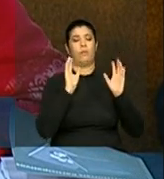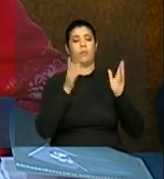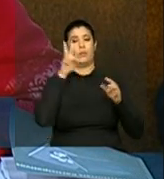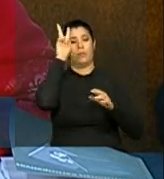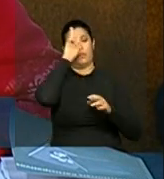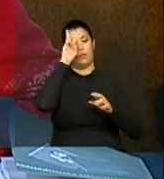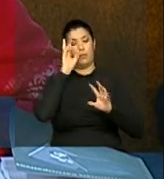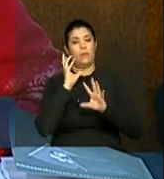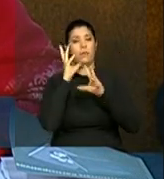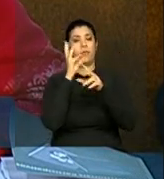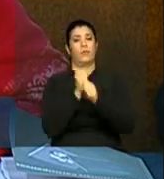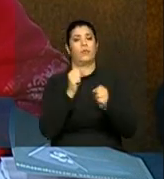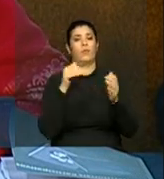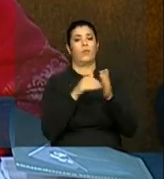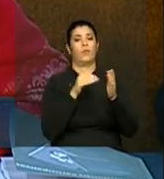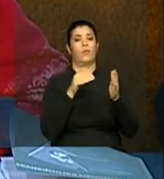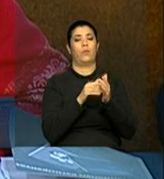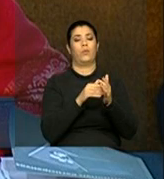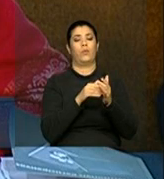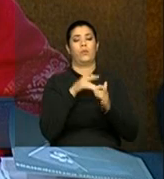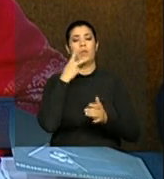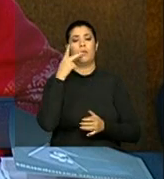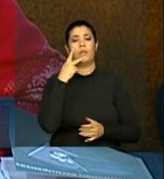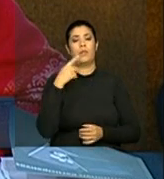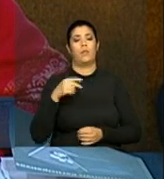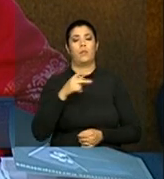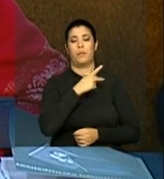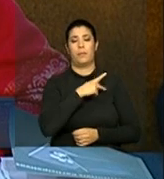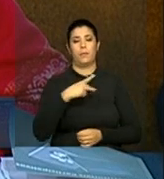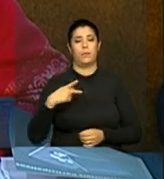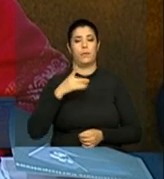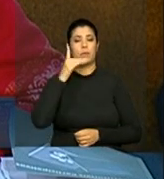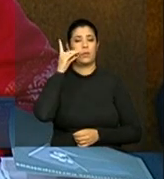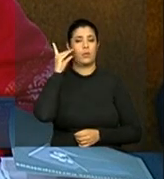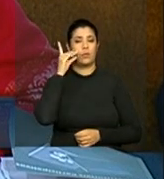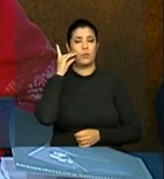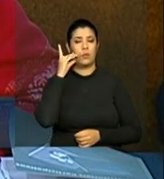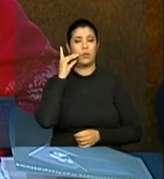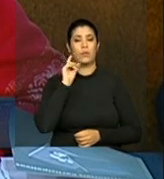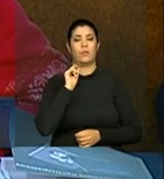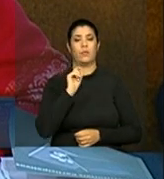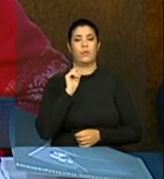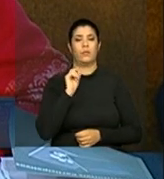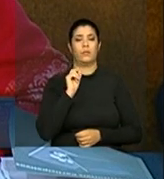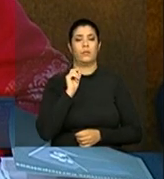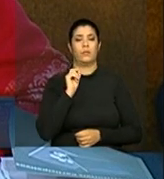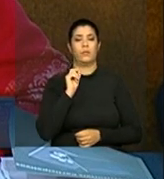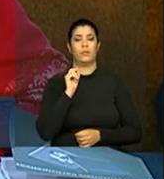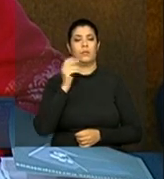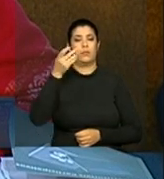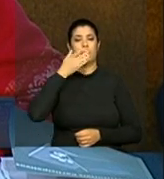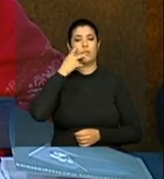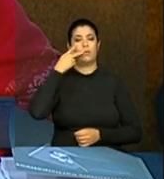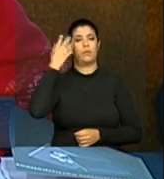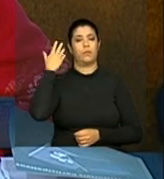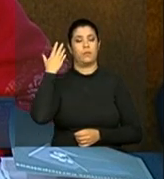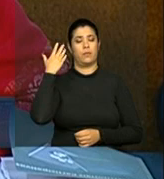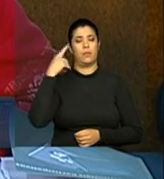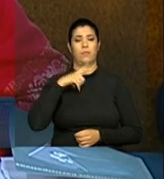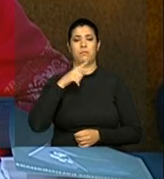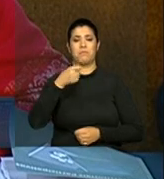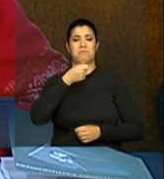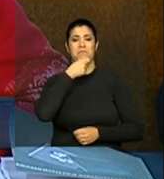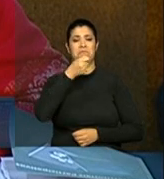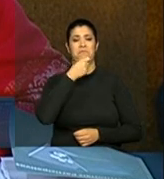relembrar a última fala da presidenta, eh, quando ela disse numa